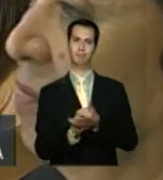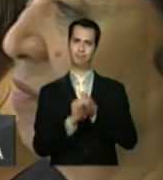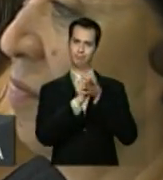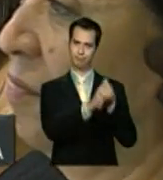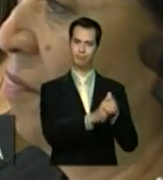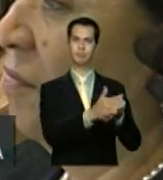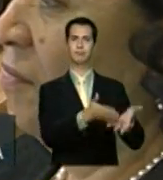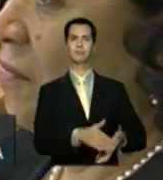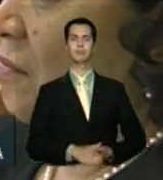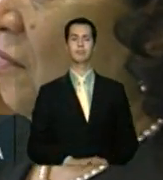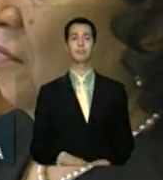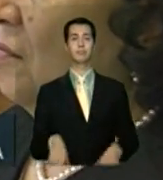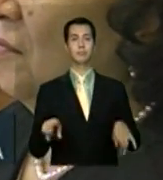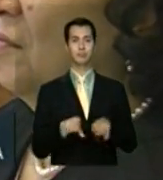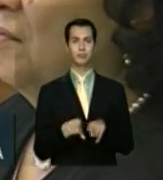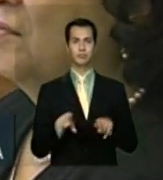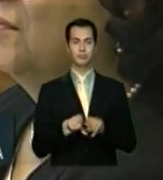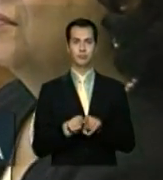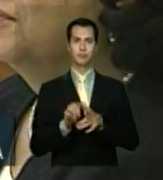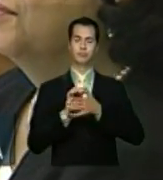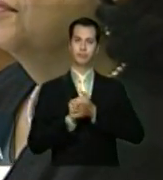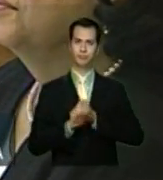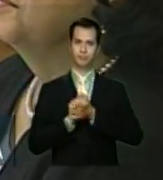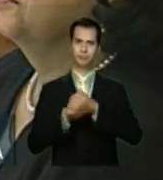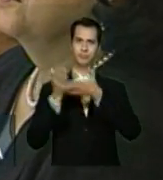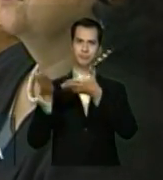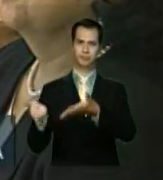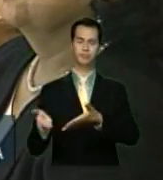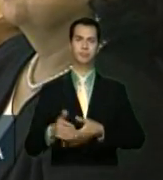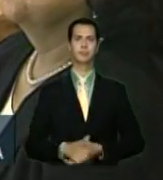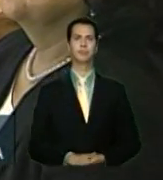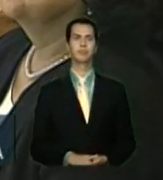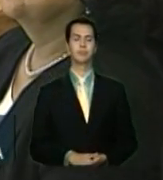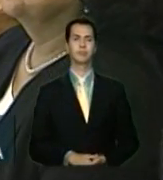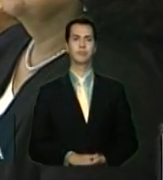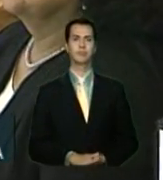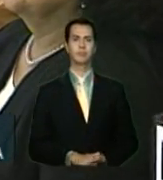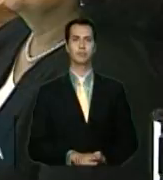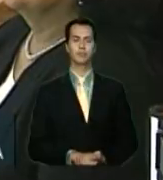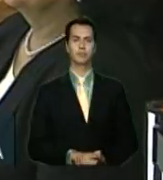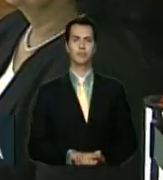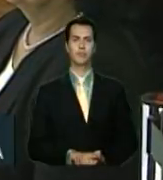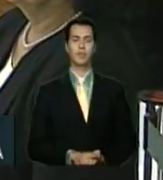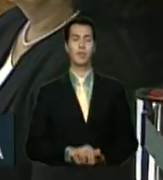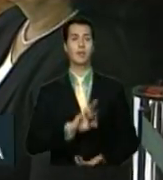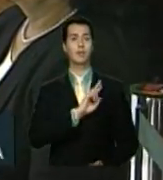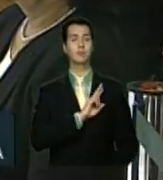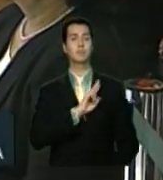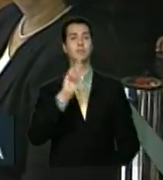também os representantes dos prefeitos